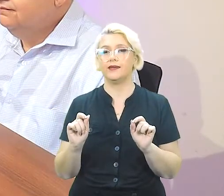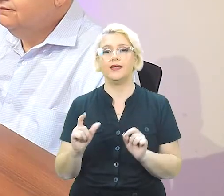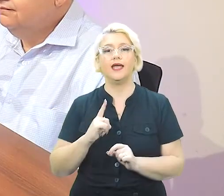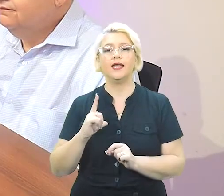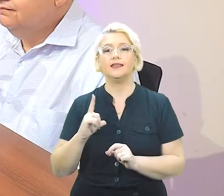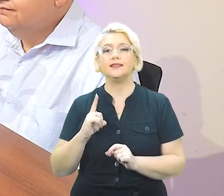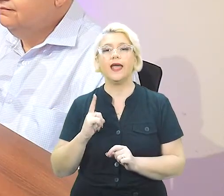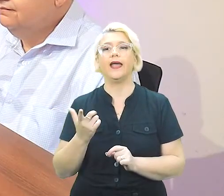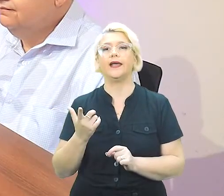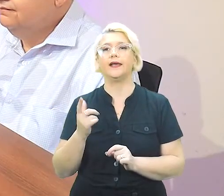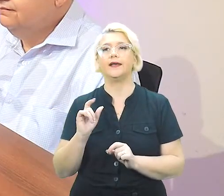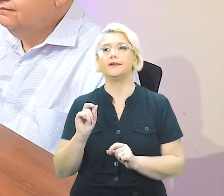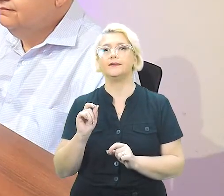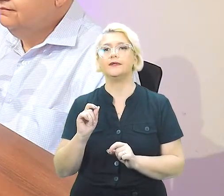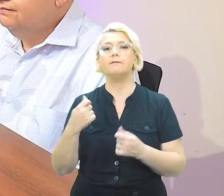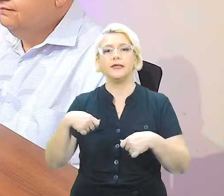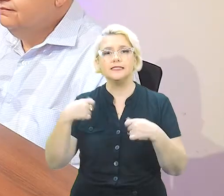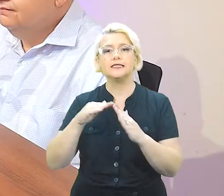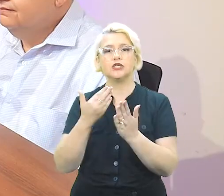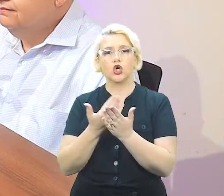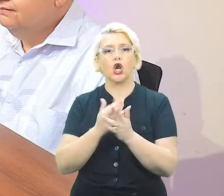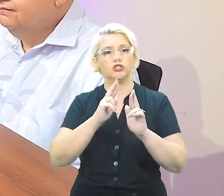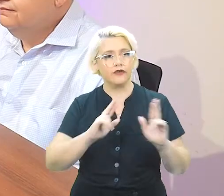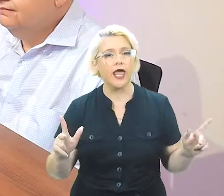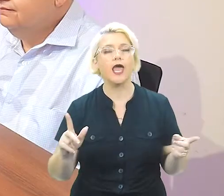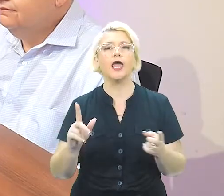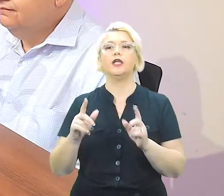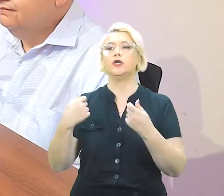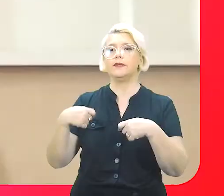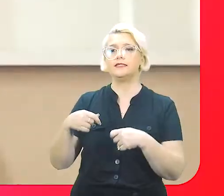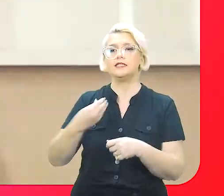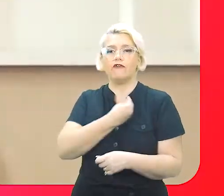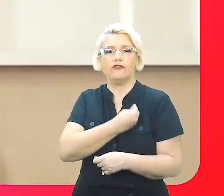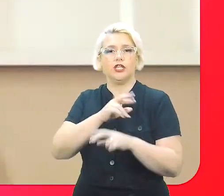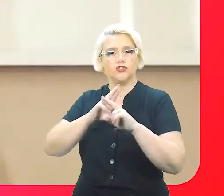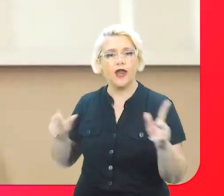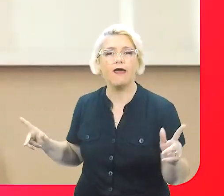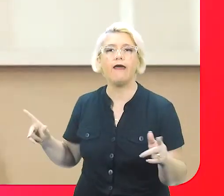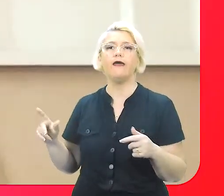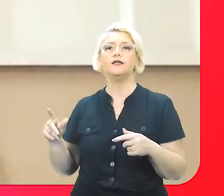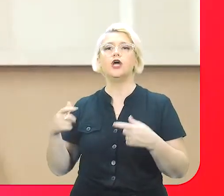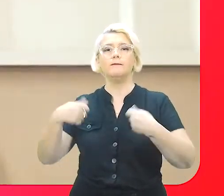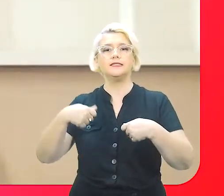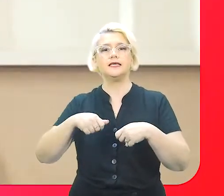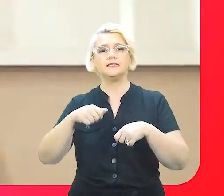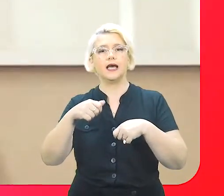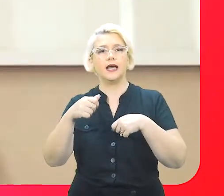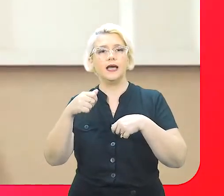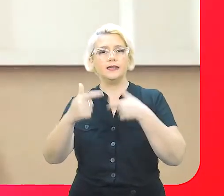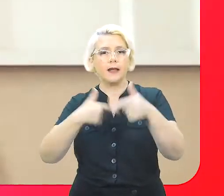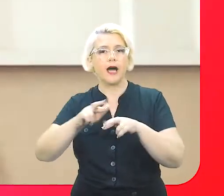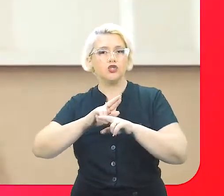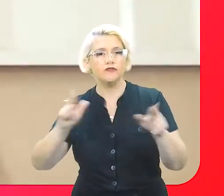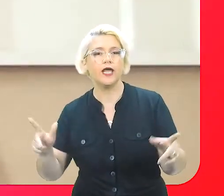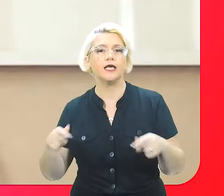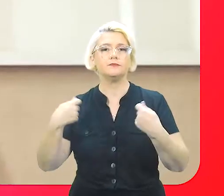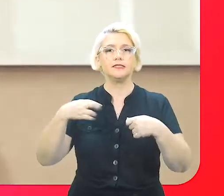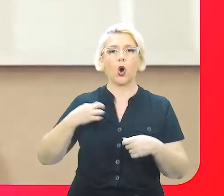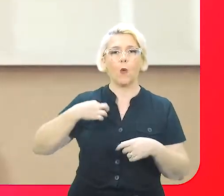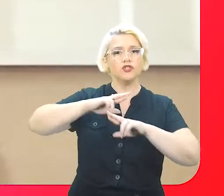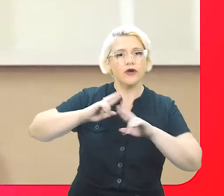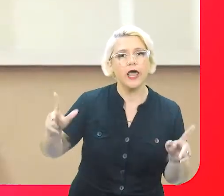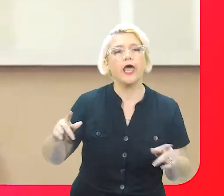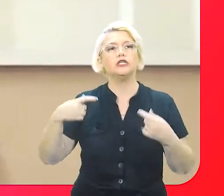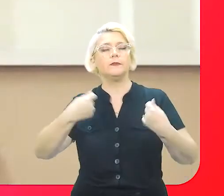ela implica na diferença da escola, na diferença de vida, na diferença do emprego, na diferença da roupa,